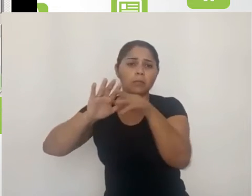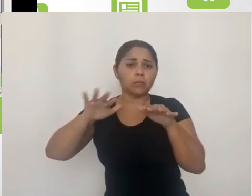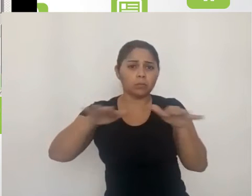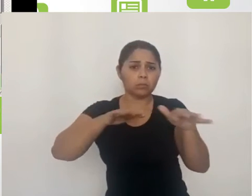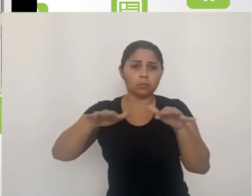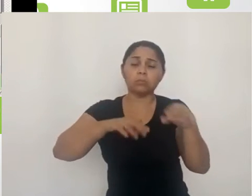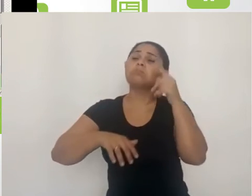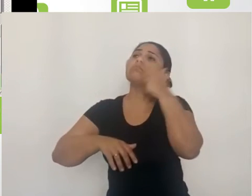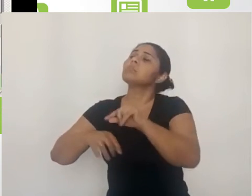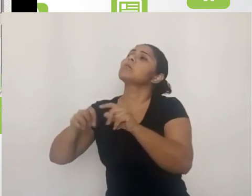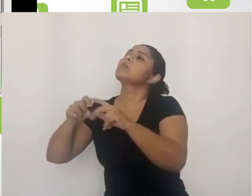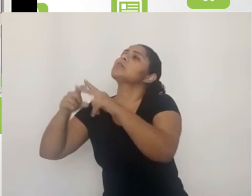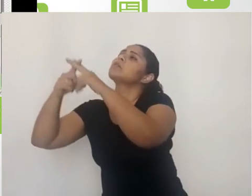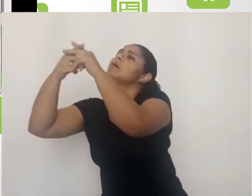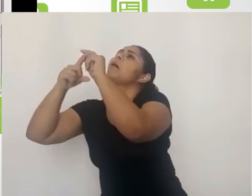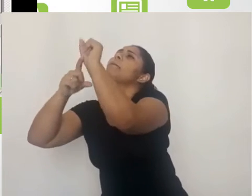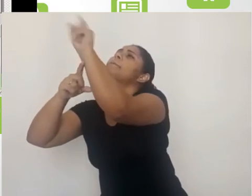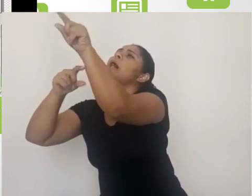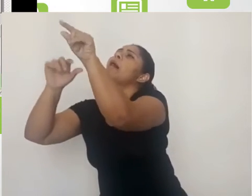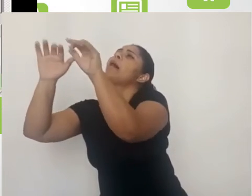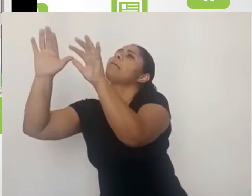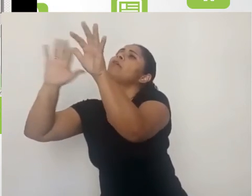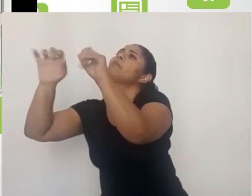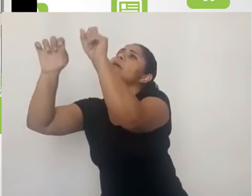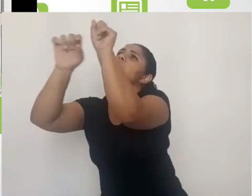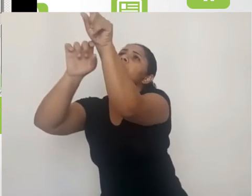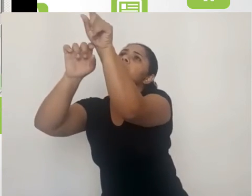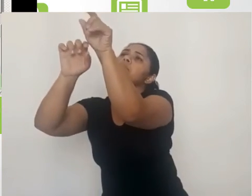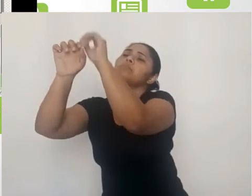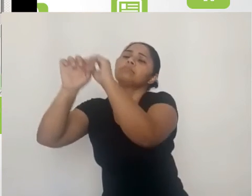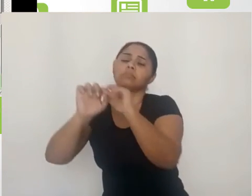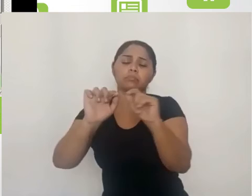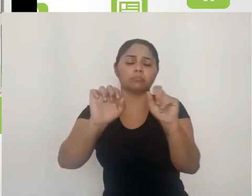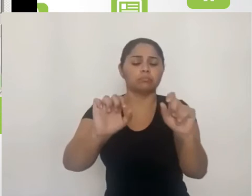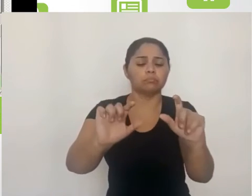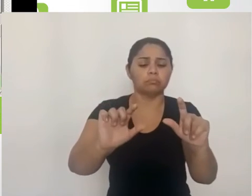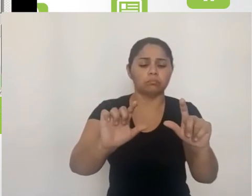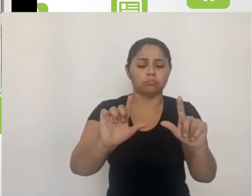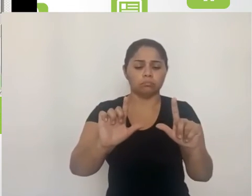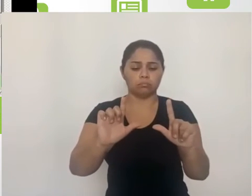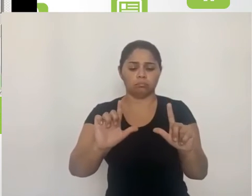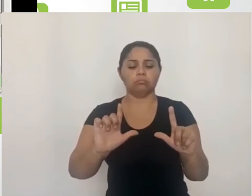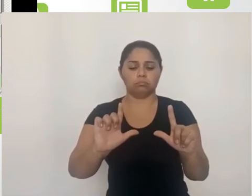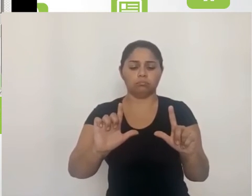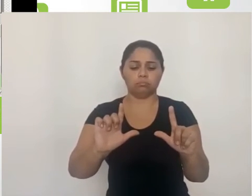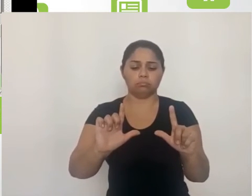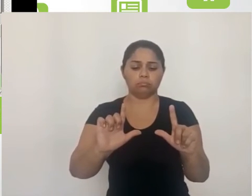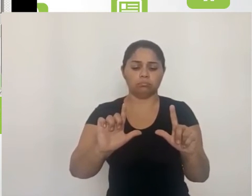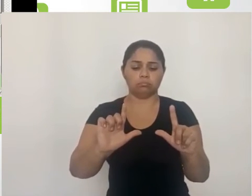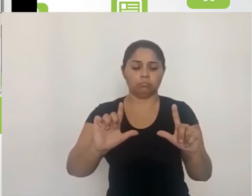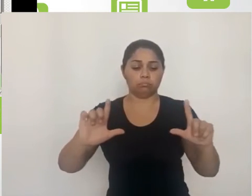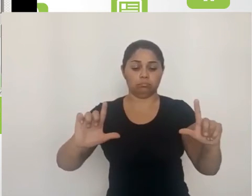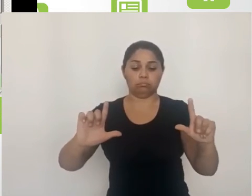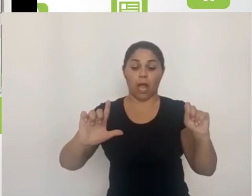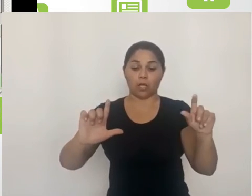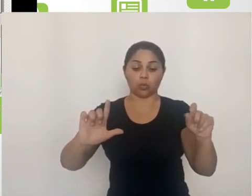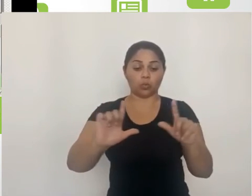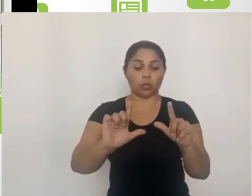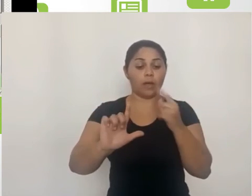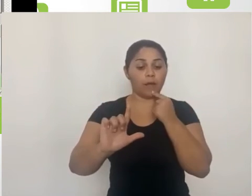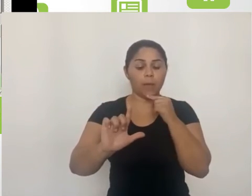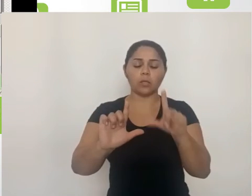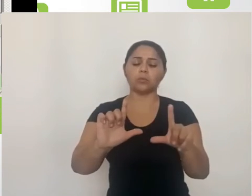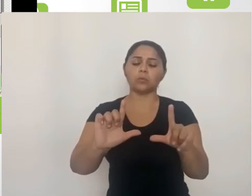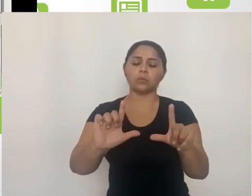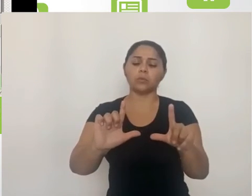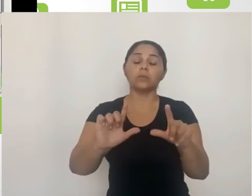para trazer o meu objeto para o centro de novo. Para visualização. Ok. Tem